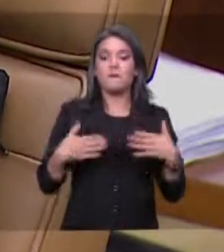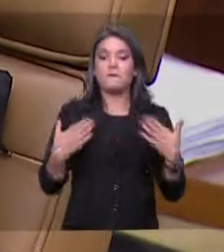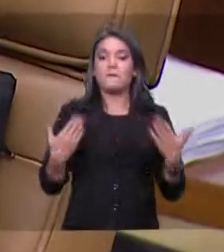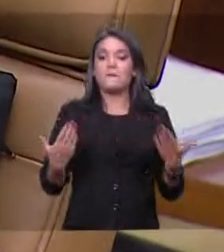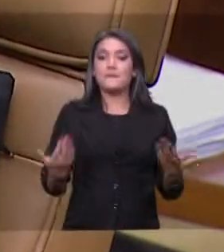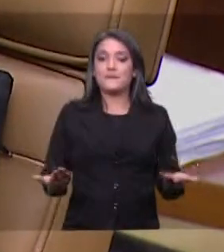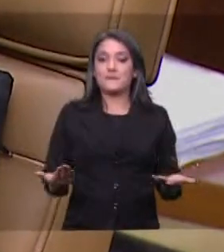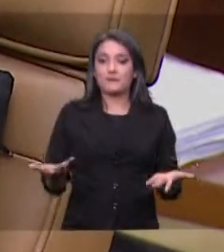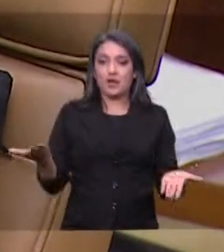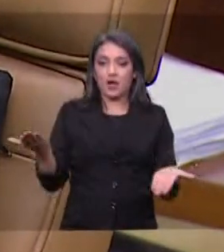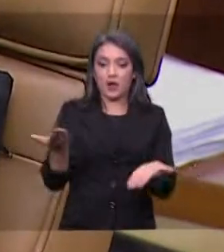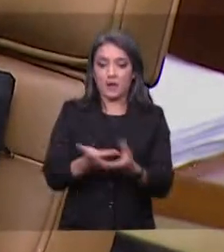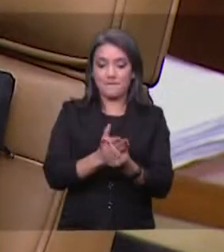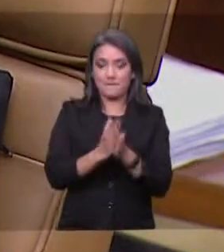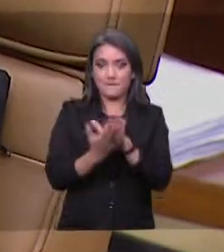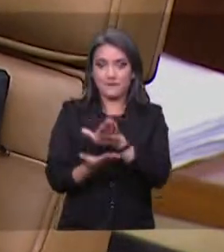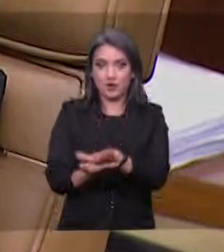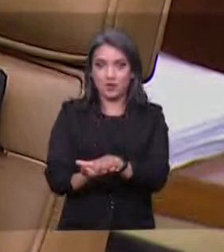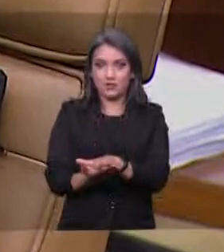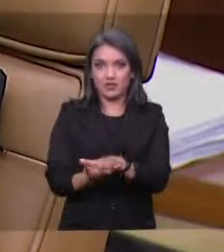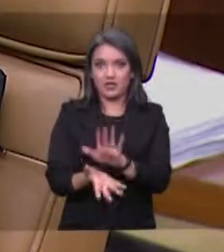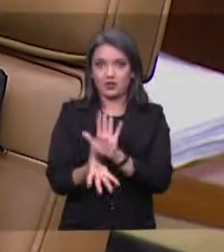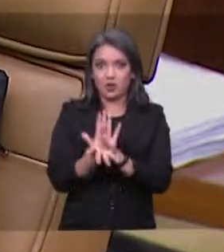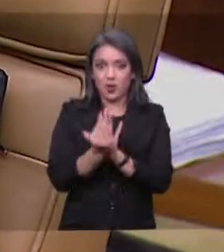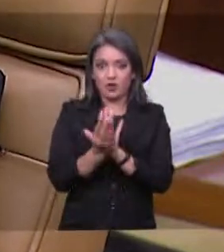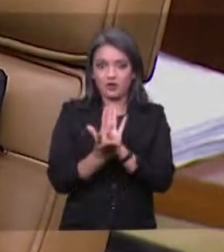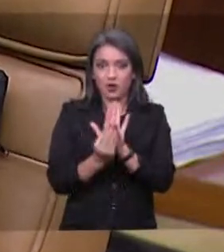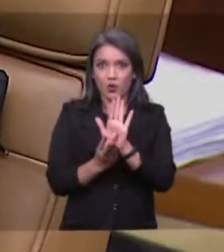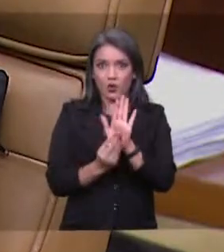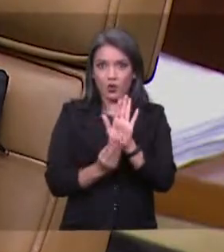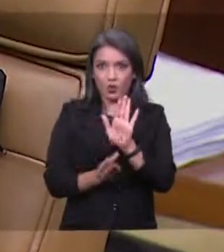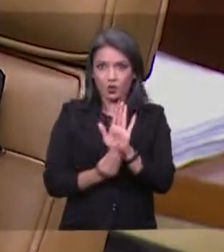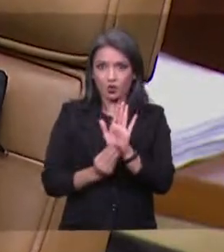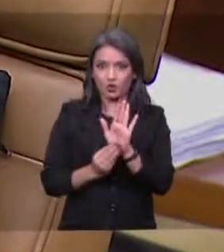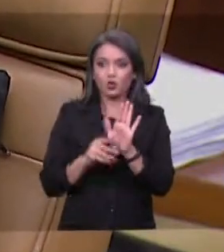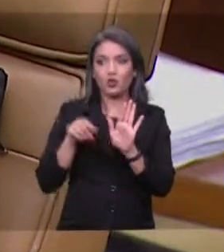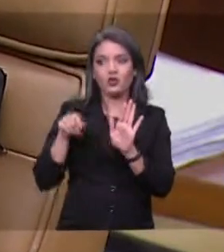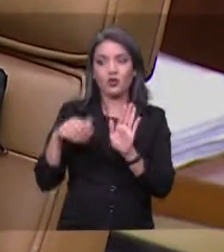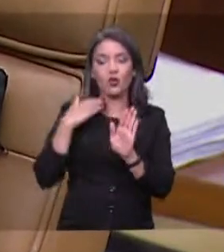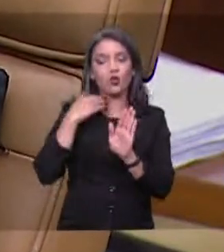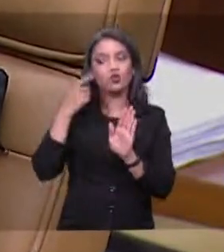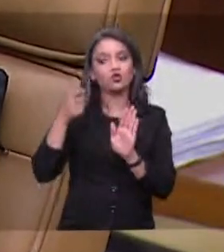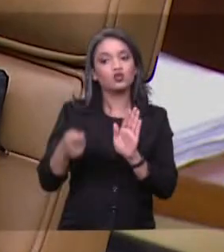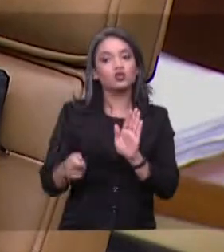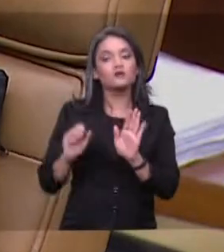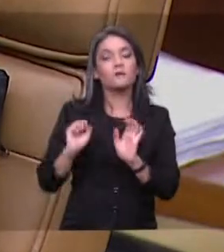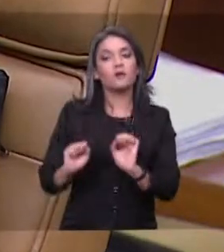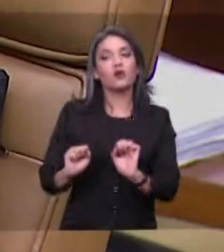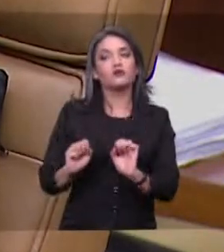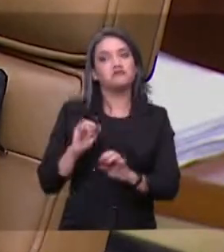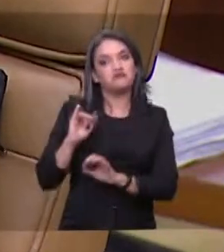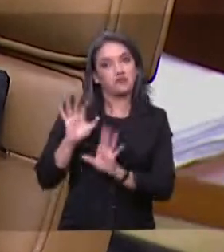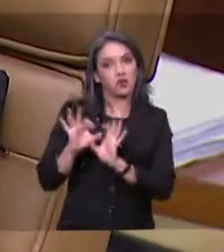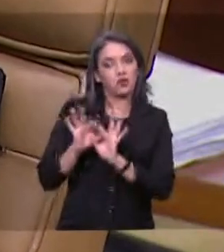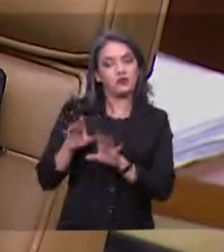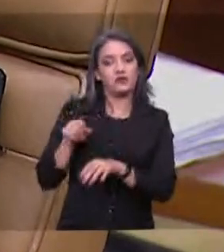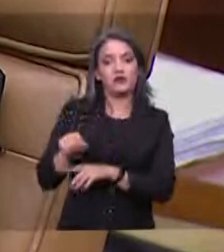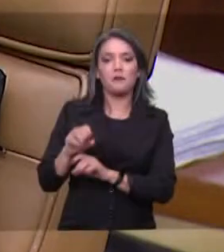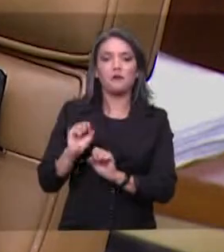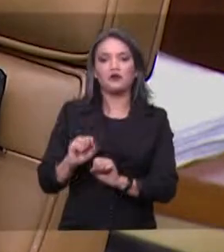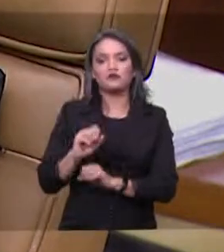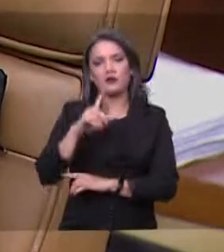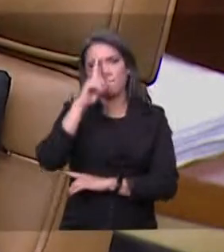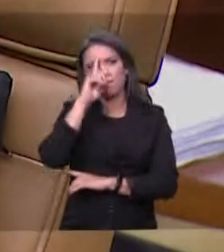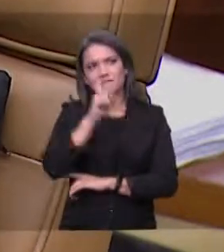no corpo do processo penal, o juiz pode, pontualmente, quando autorizado, determinar